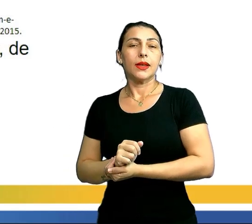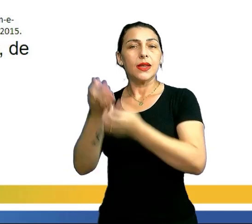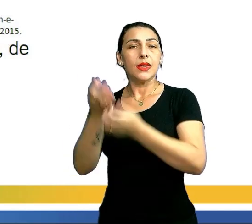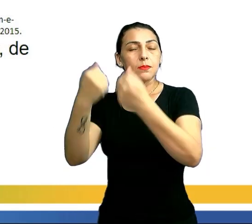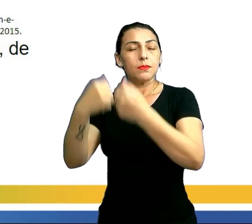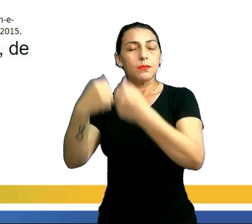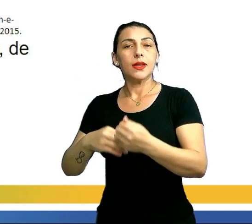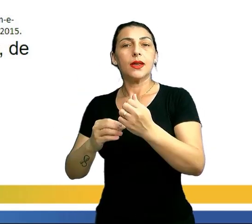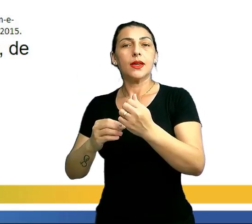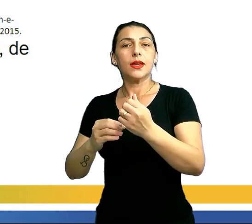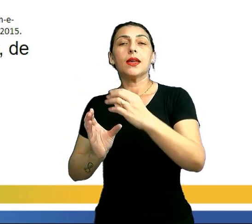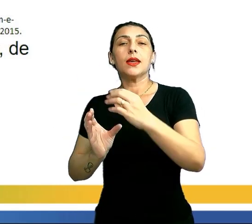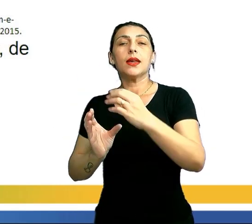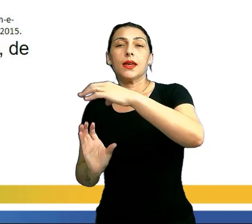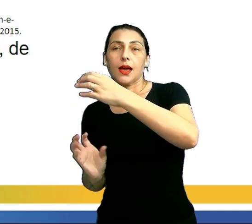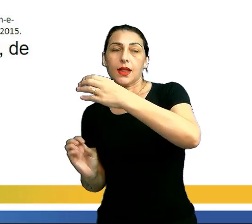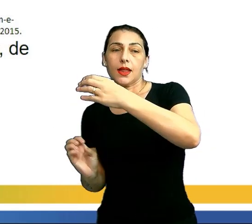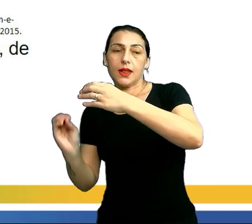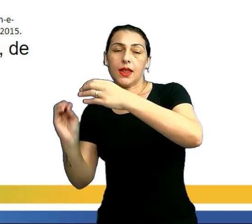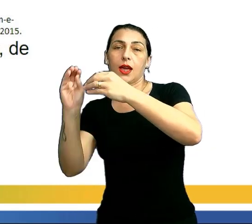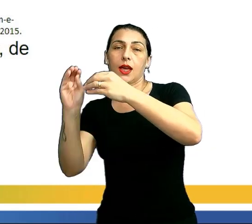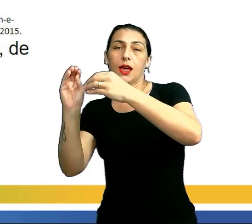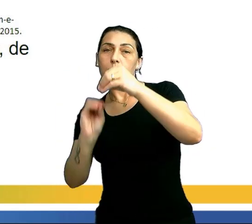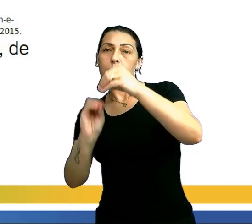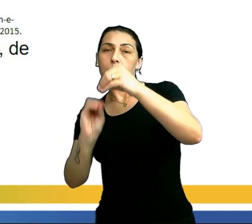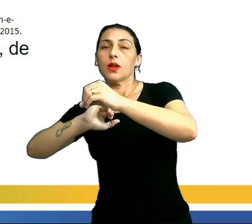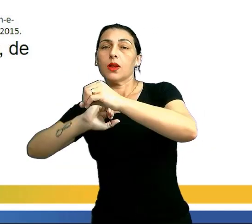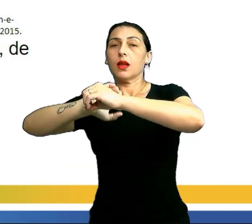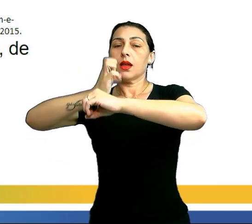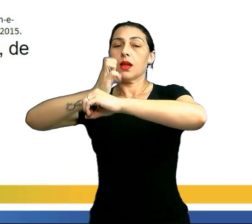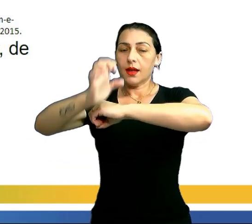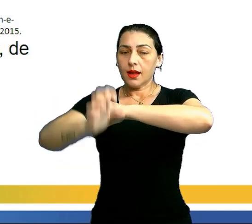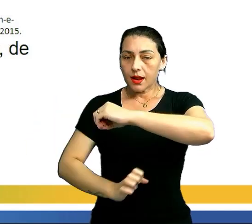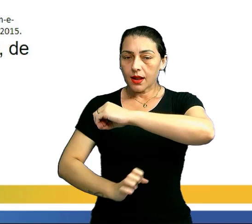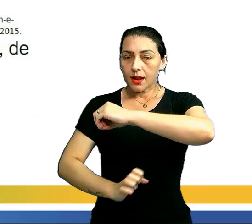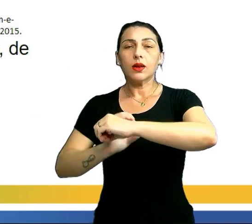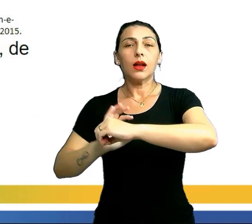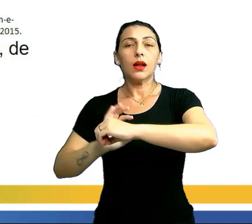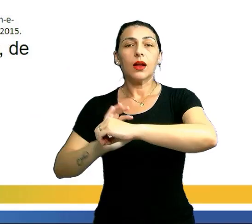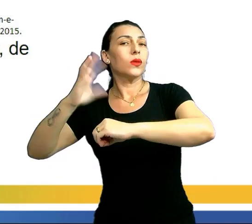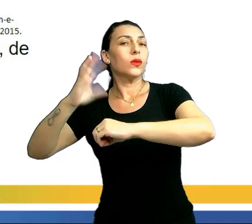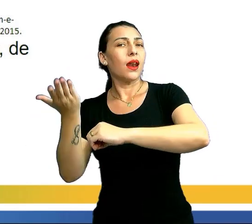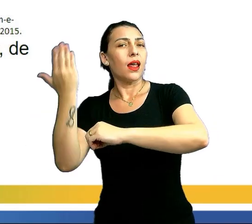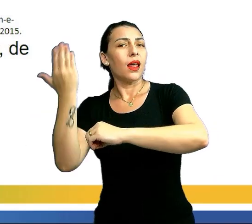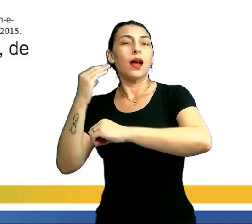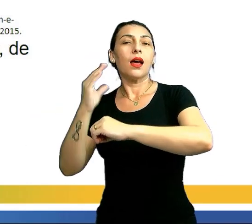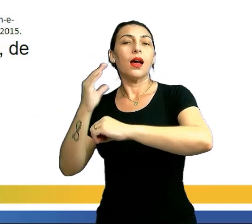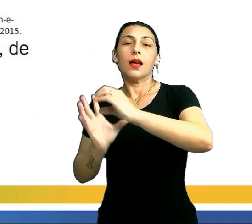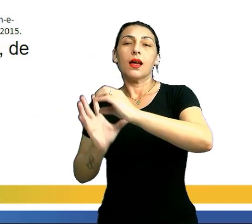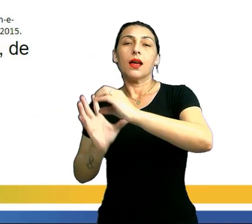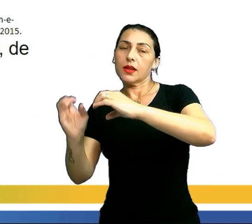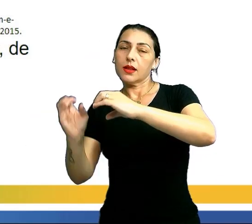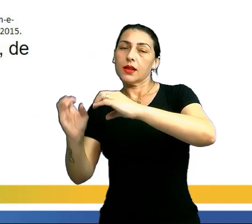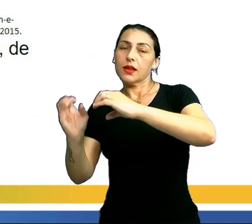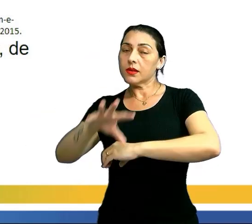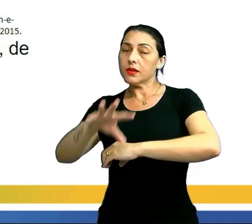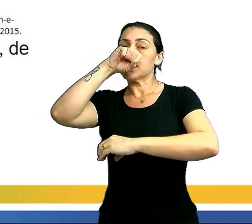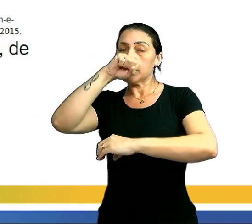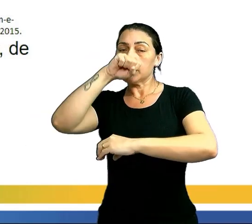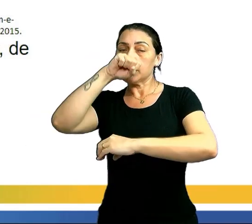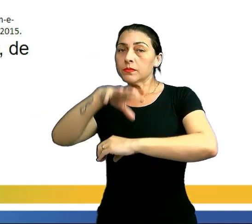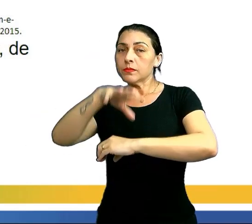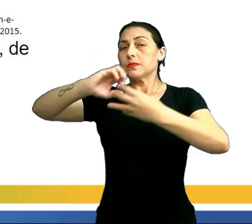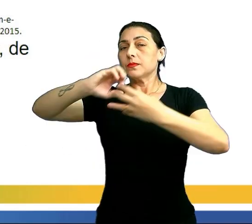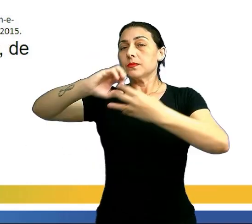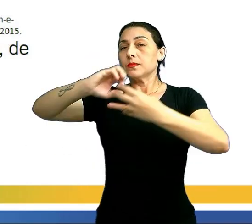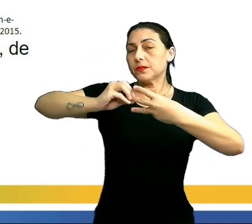Explica a cadeia de transporte de elétrons. Não, essa cadeia de transporte de elétrons acontece lá na cadeia respiratória, que acontece na